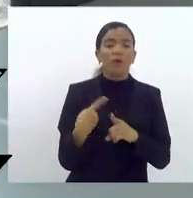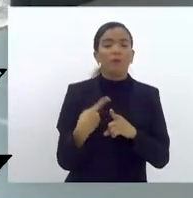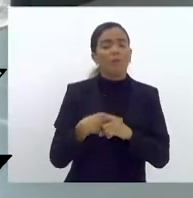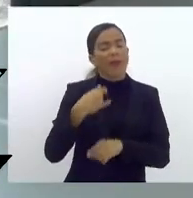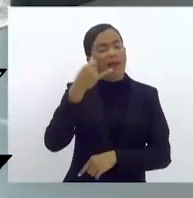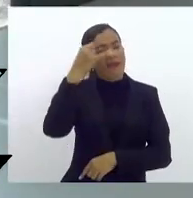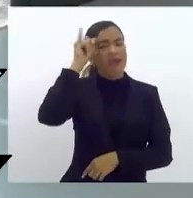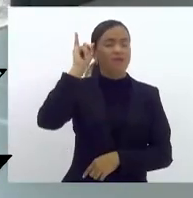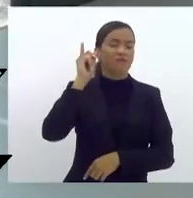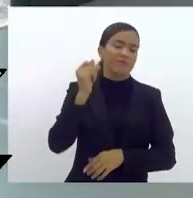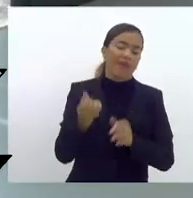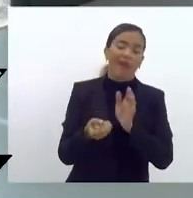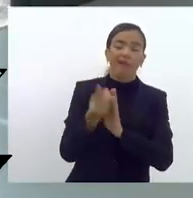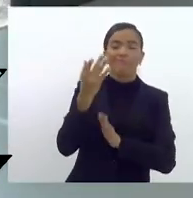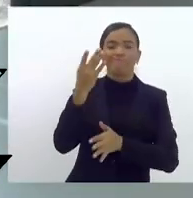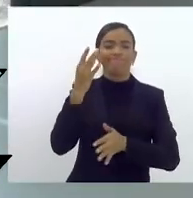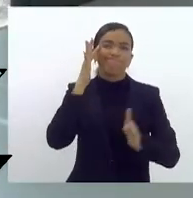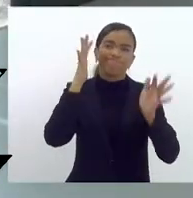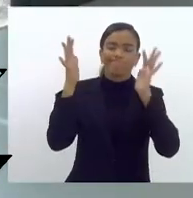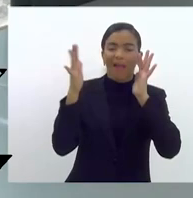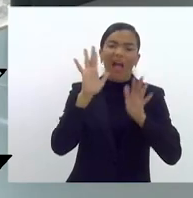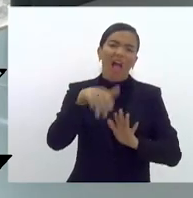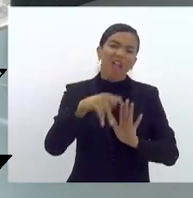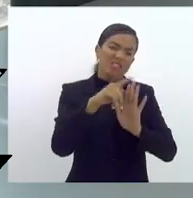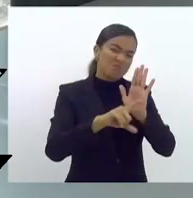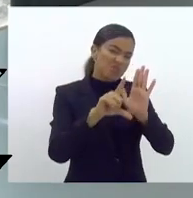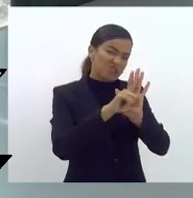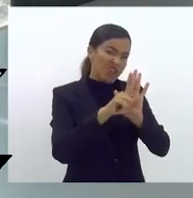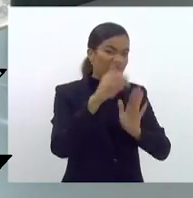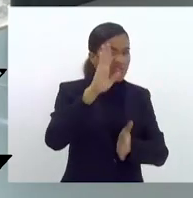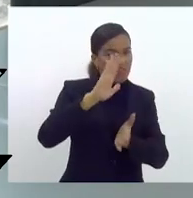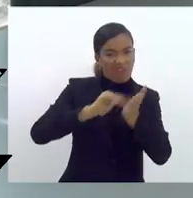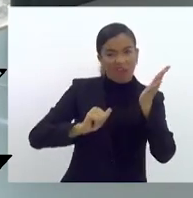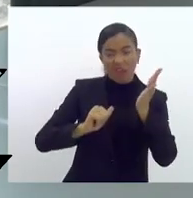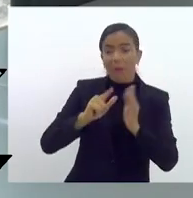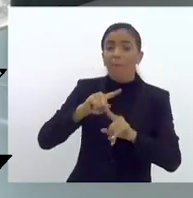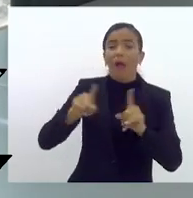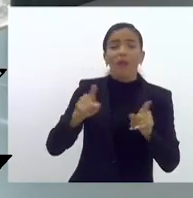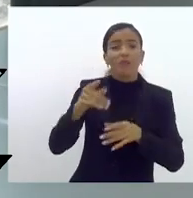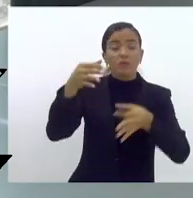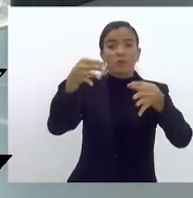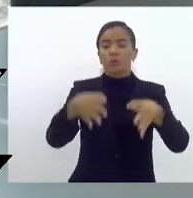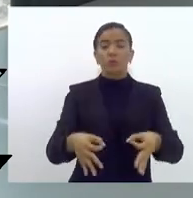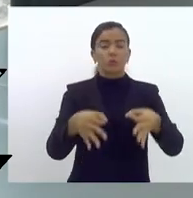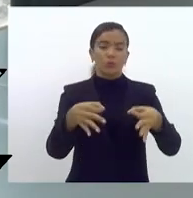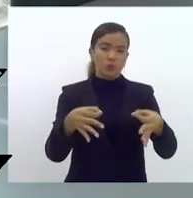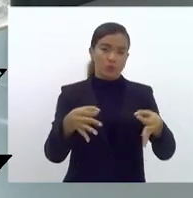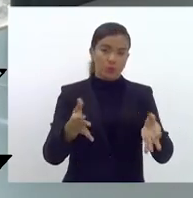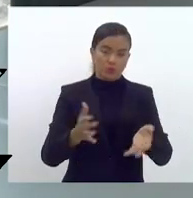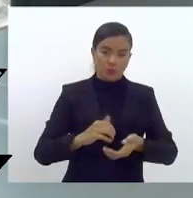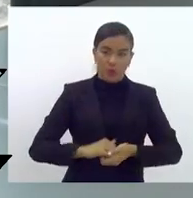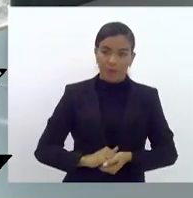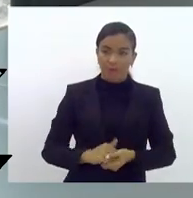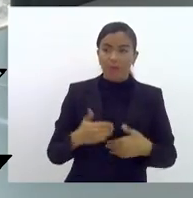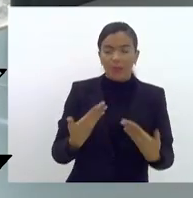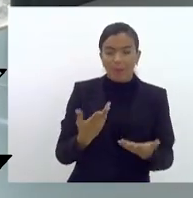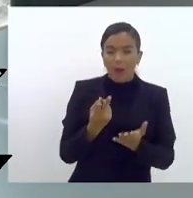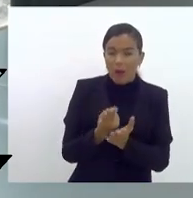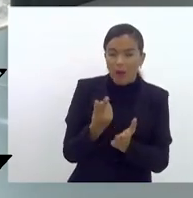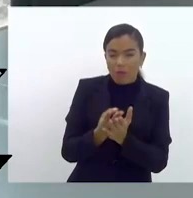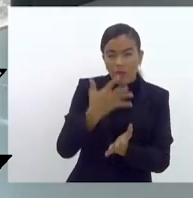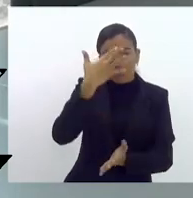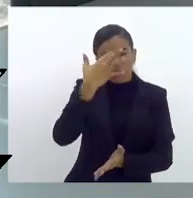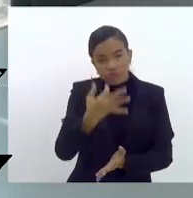prerrogativas e depois esse projeto a gente tira mas não agiu com dois pesos agindo com dois pesos e Duas Medidas então para te manter a mesma